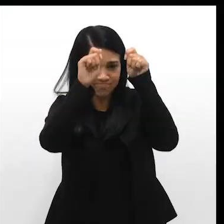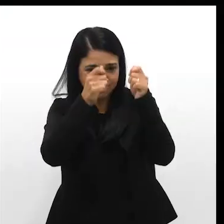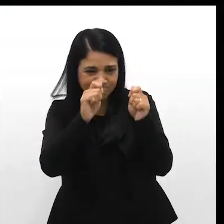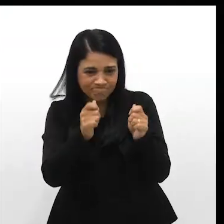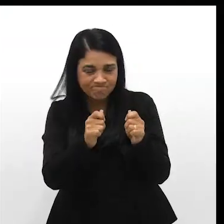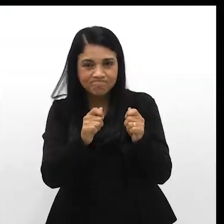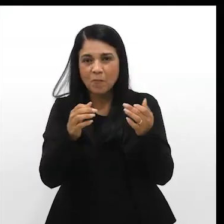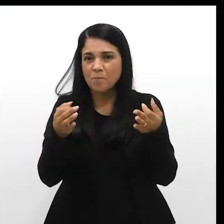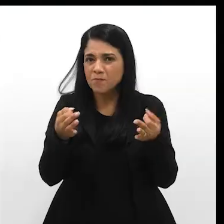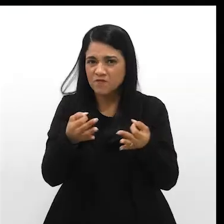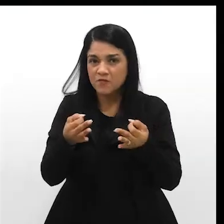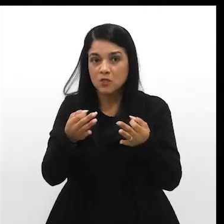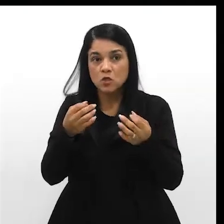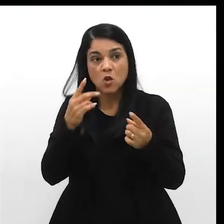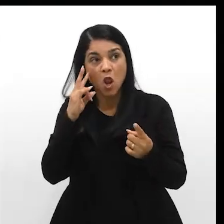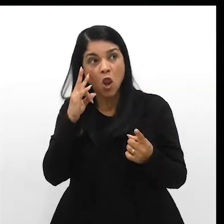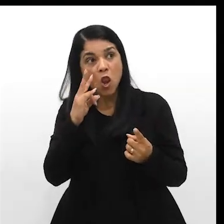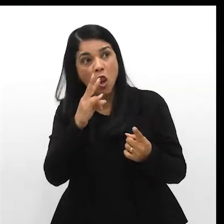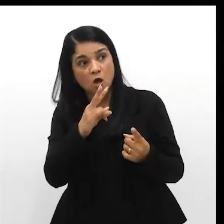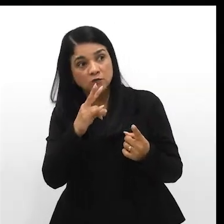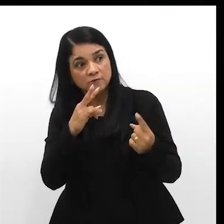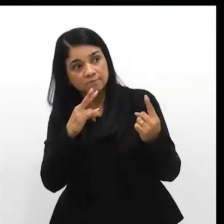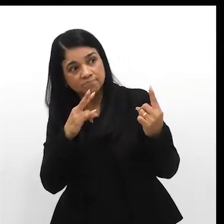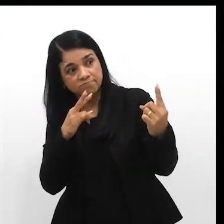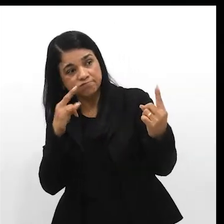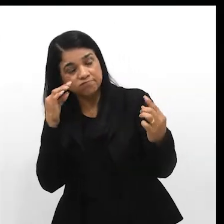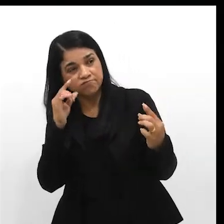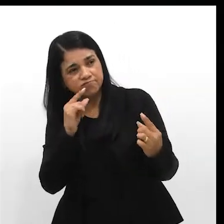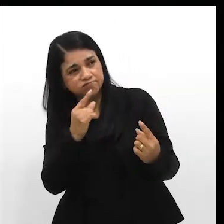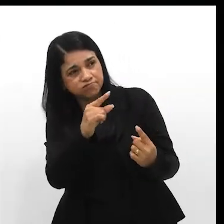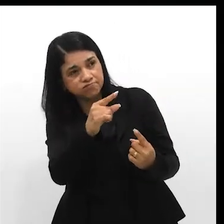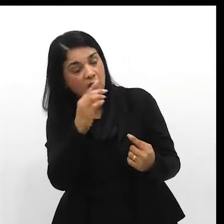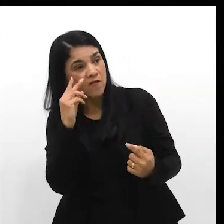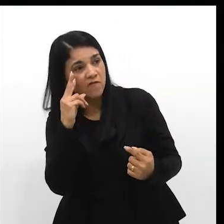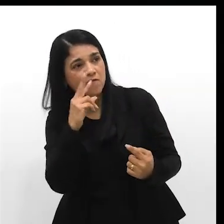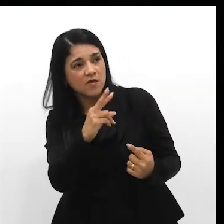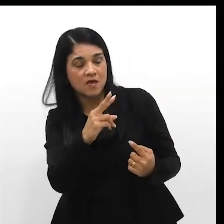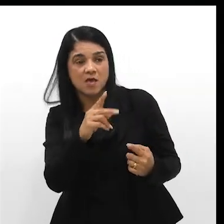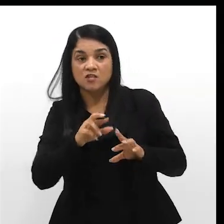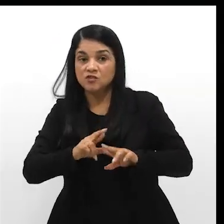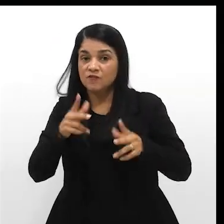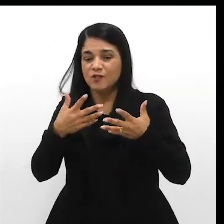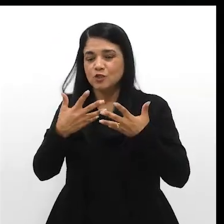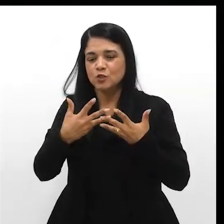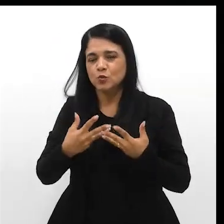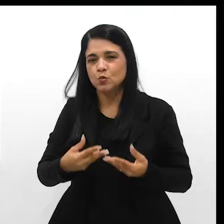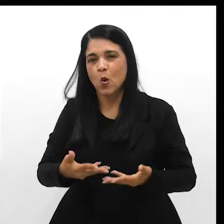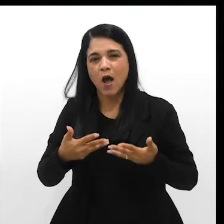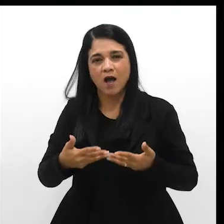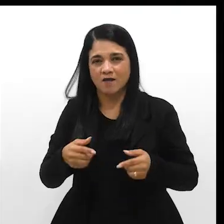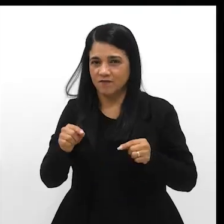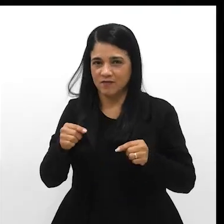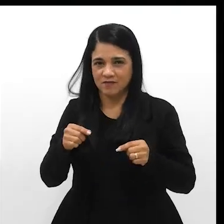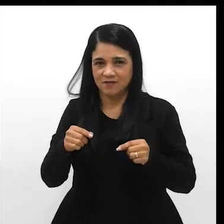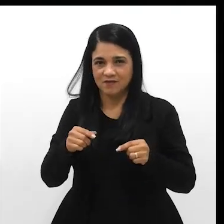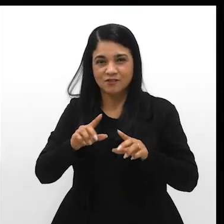faço uma escultura cenográfica de fato, para se ver de longe, né? Não nada muito suave, como é na argila. Eu reparo que as tuas